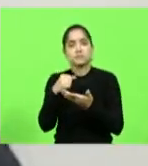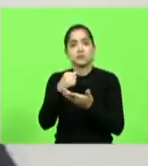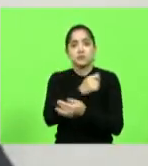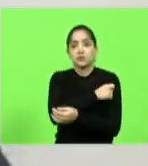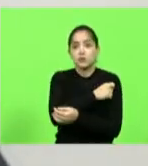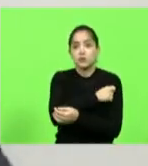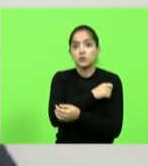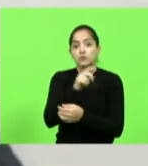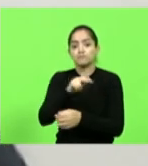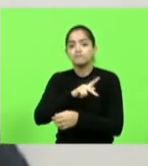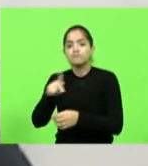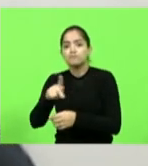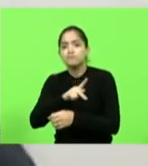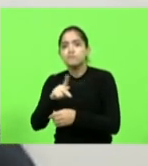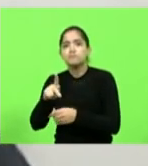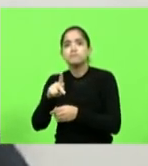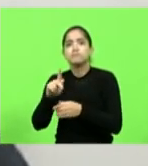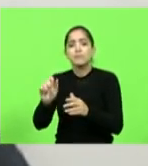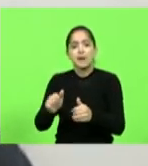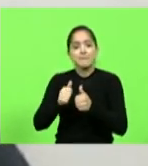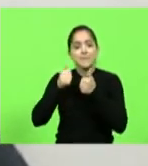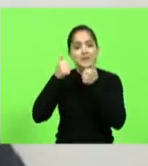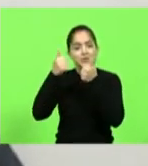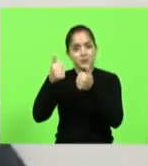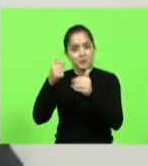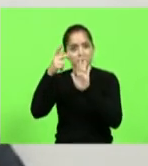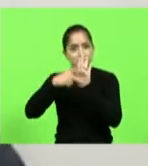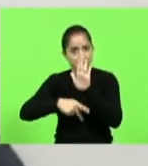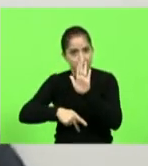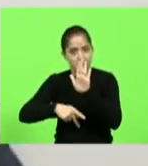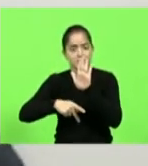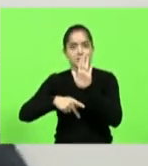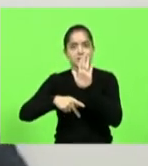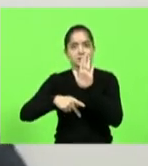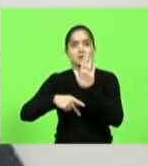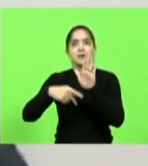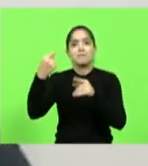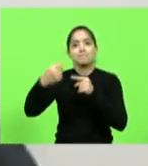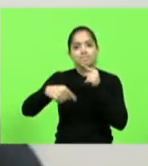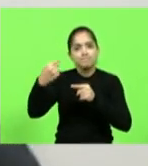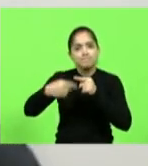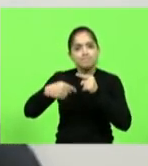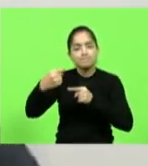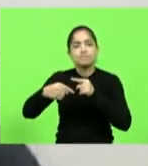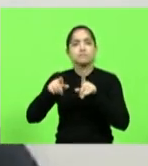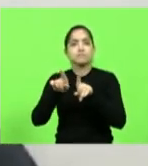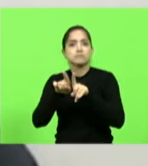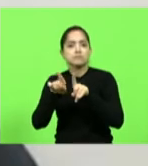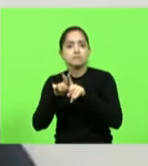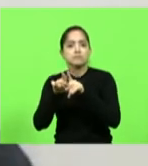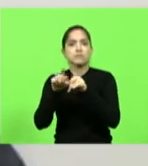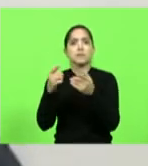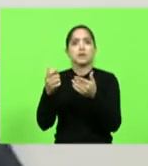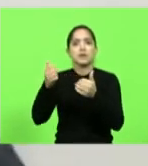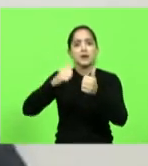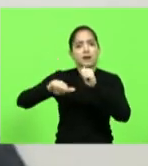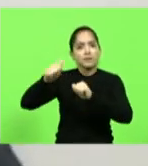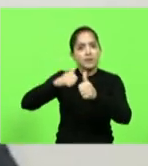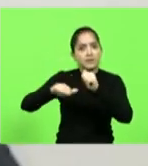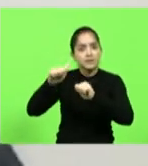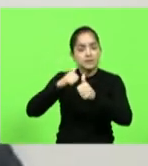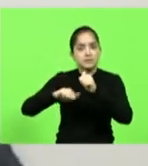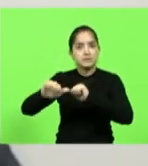A ligação com a melhoria do projeto político-pedagógico, né, com os processos de avaliação institucional, com